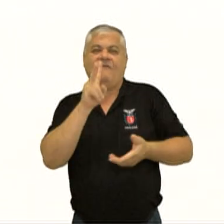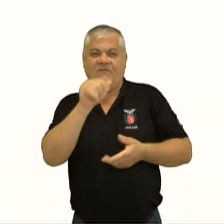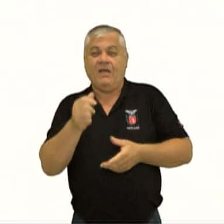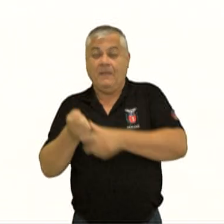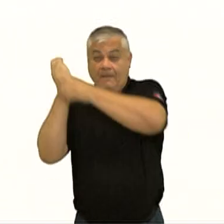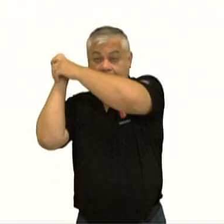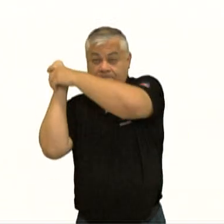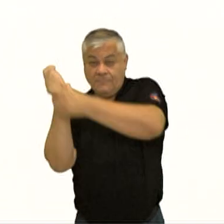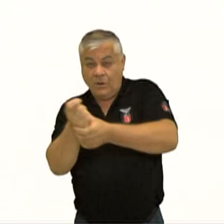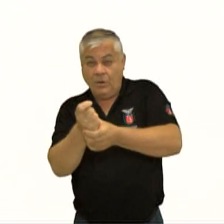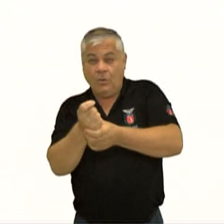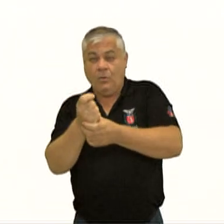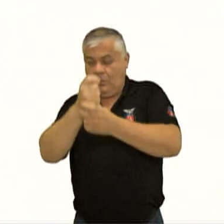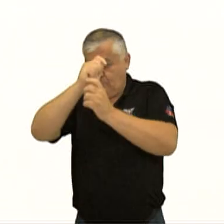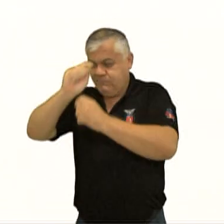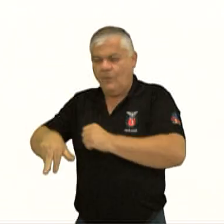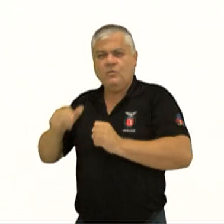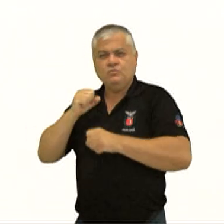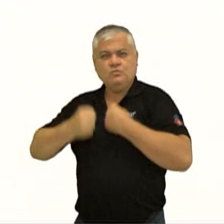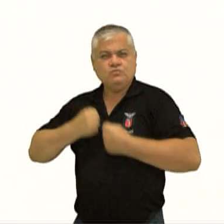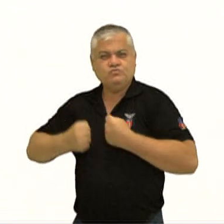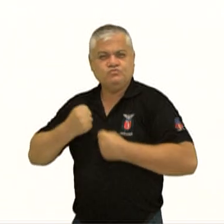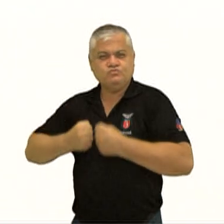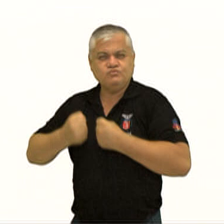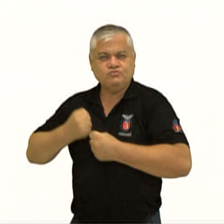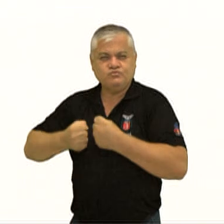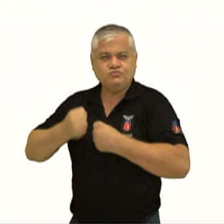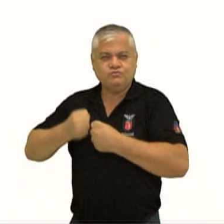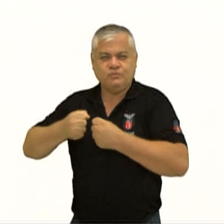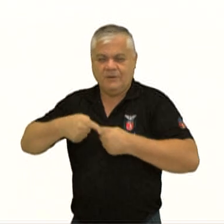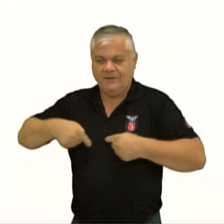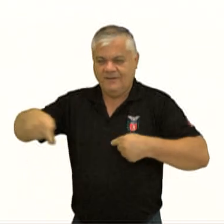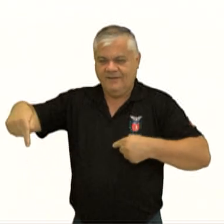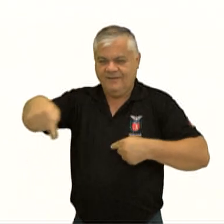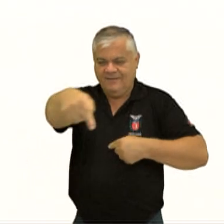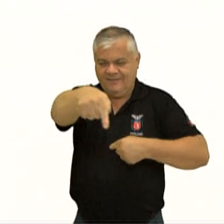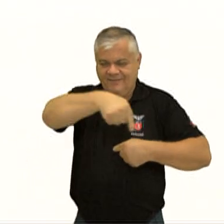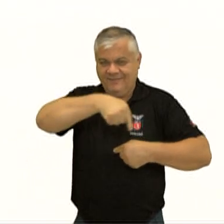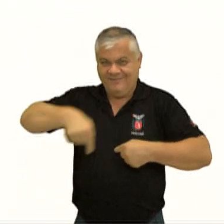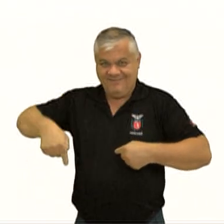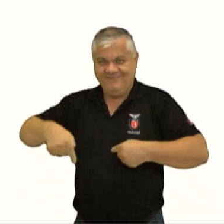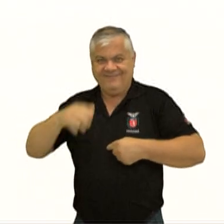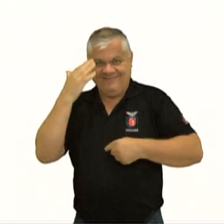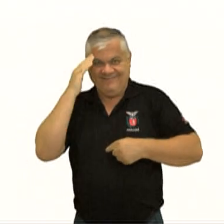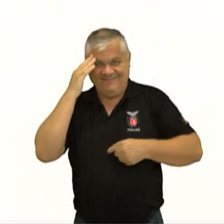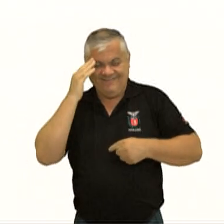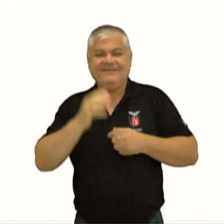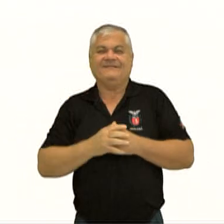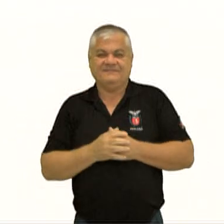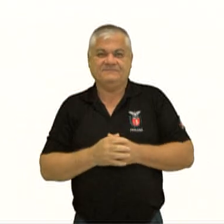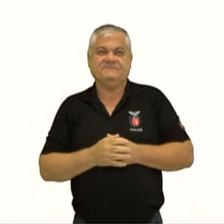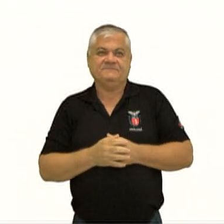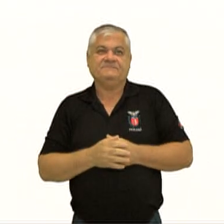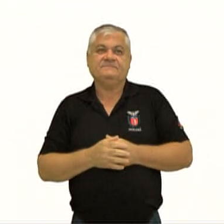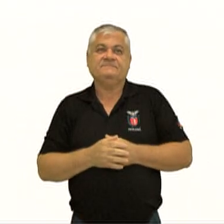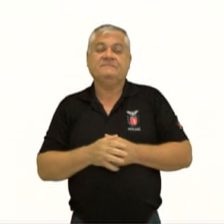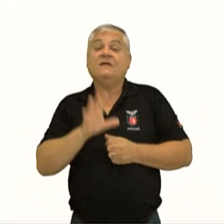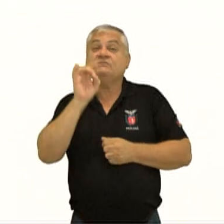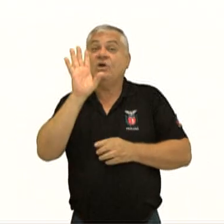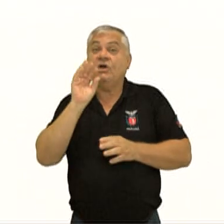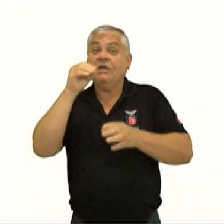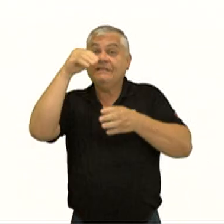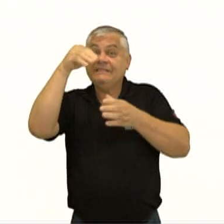corrida. Se foi dentro do espaço determinado. Se for fora das linhas laterais, não é considerada